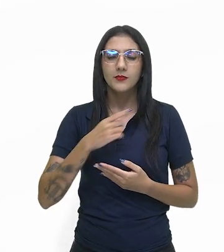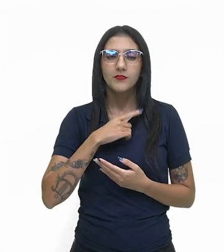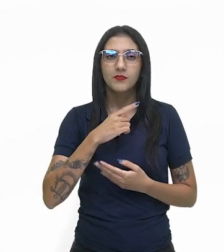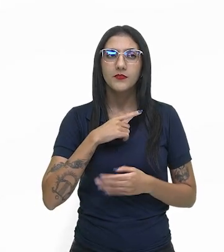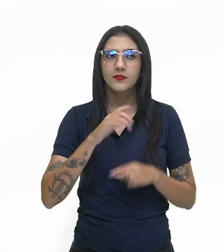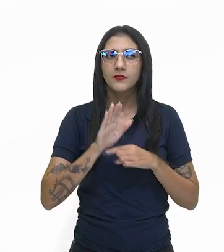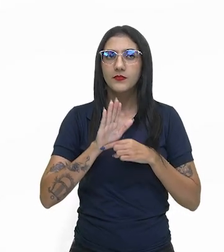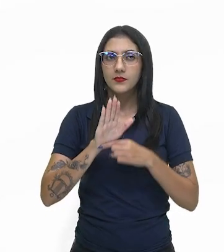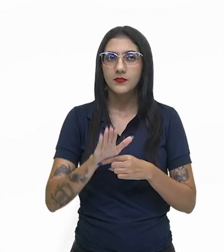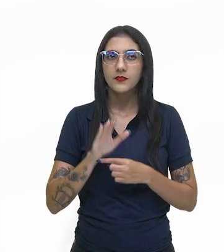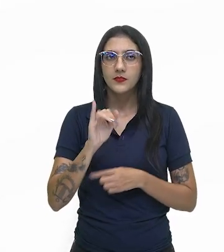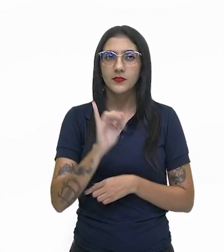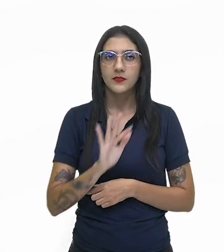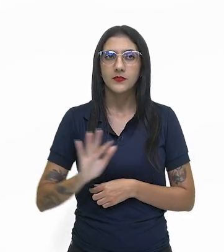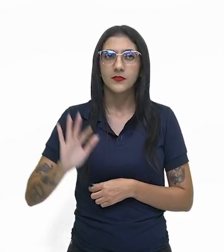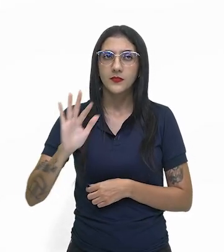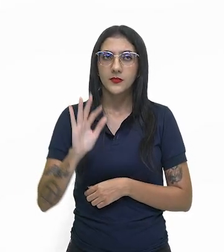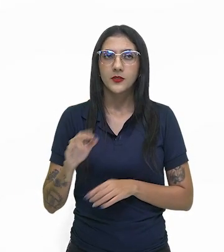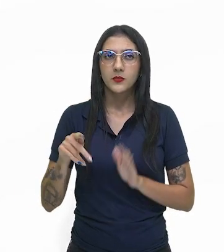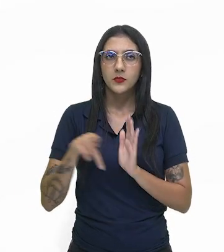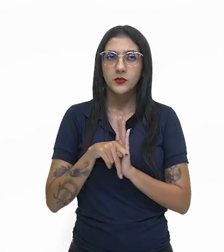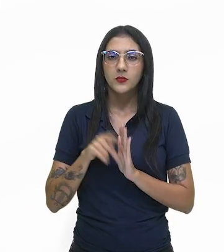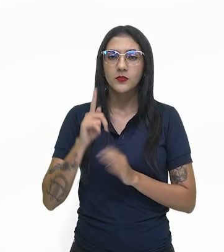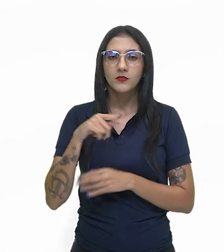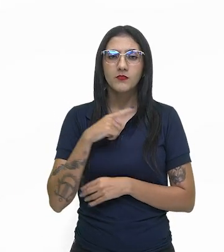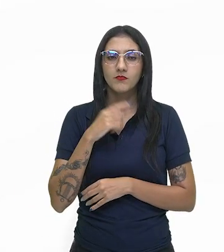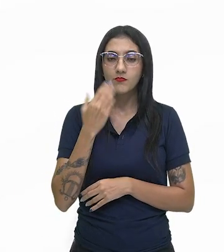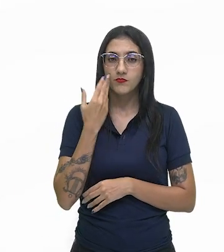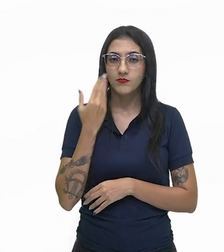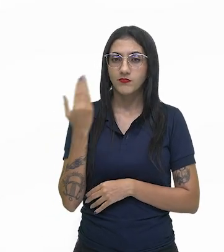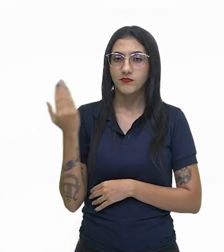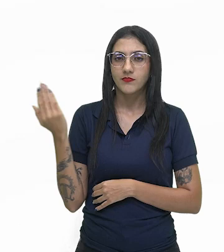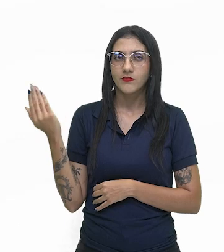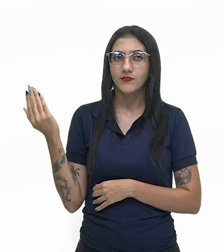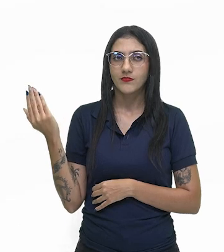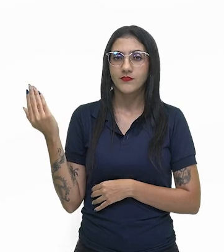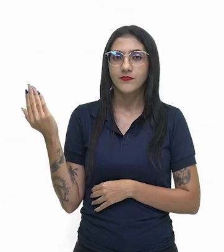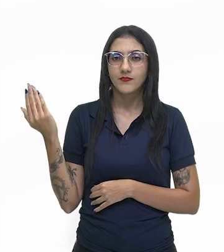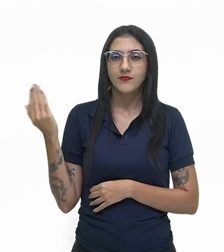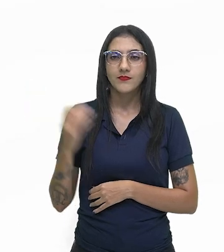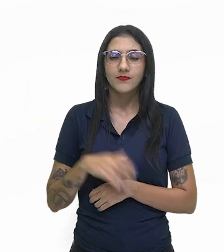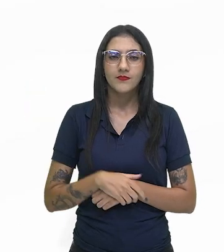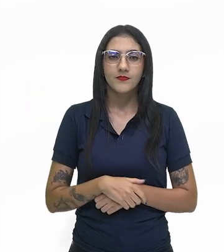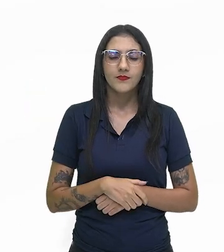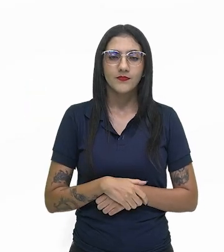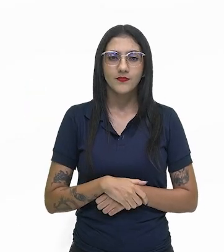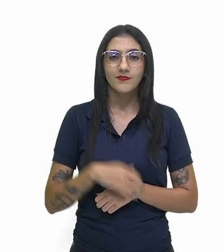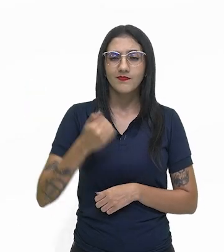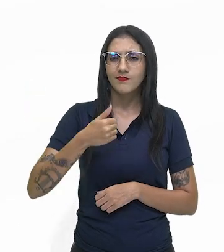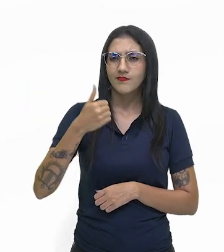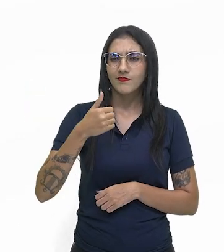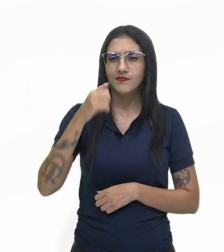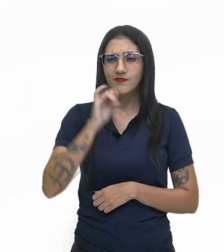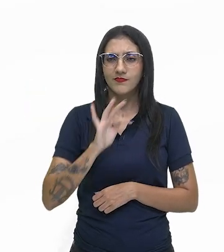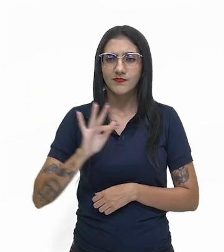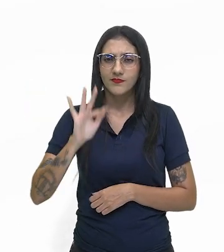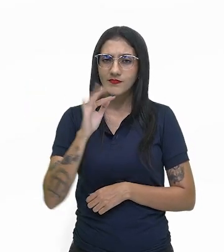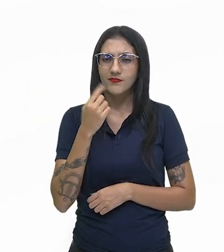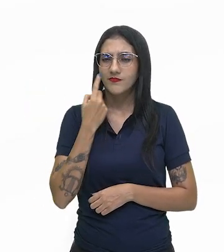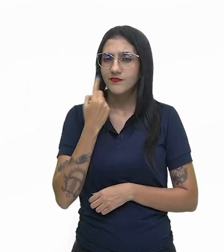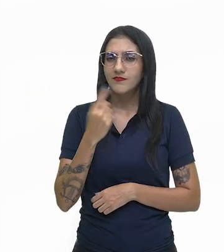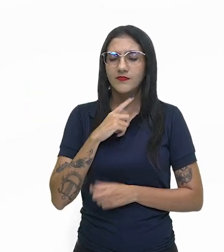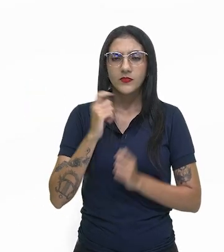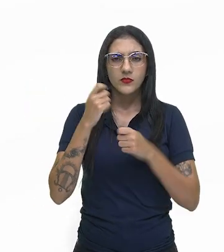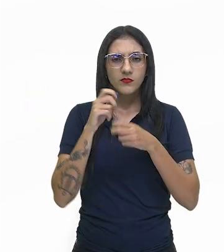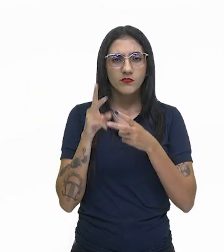modelo do Thompson. Observe aí, né, a primeira, né, imagem. A gente